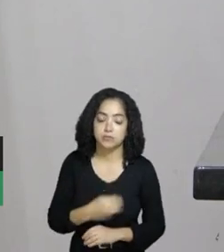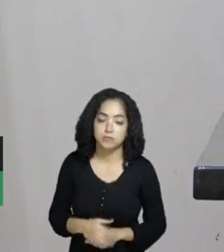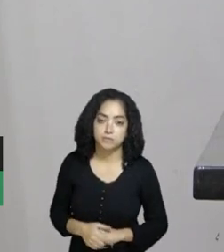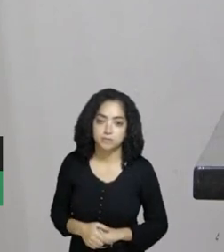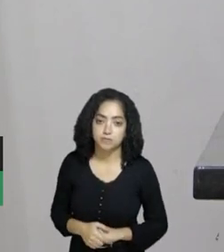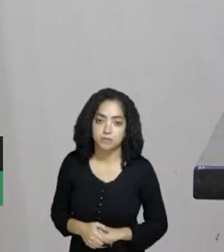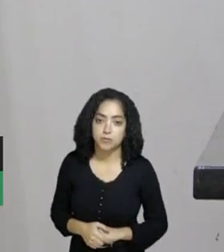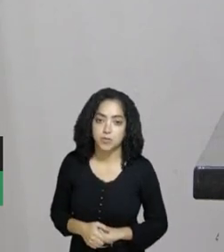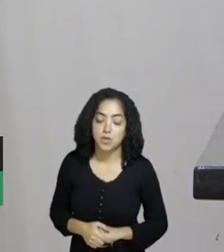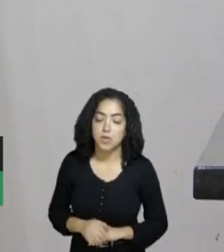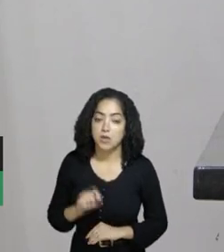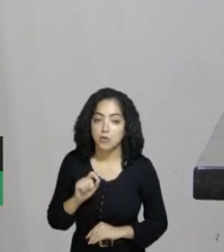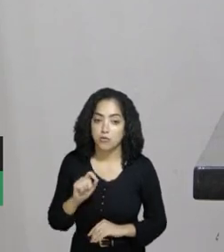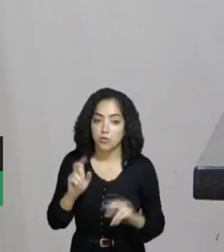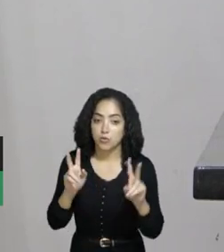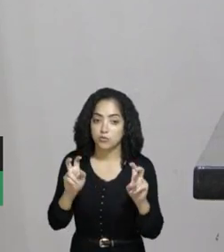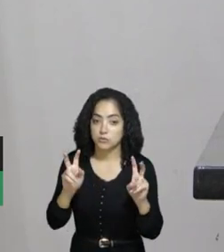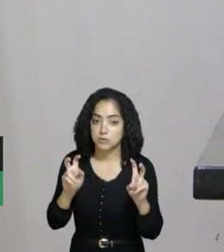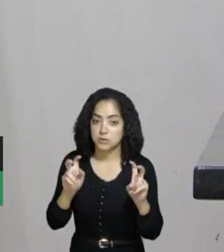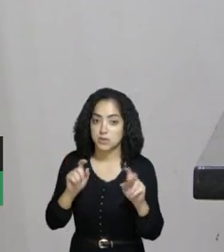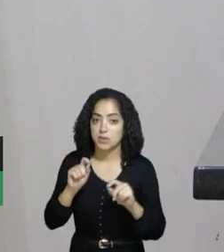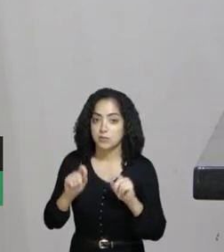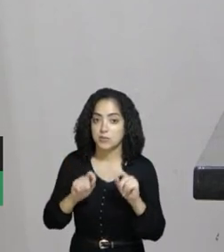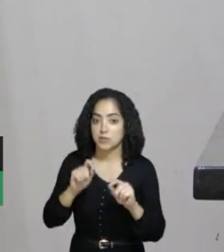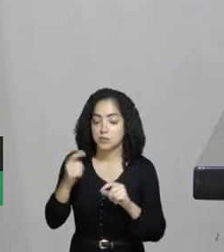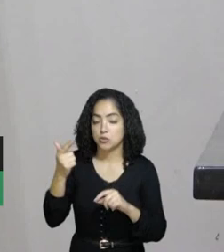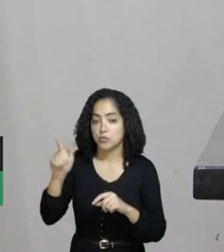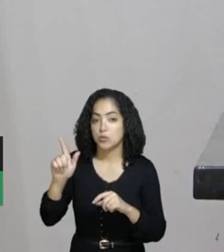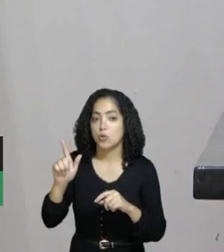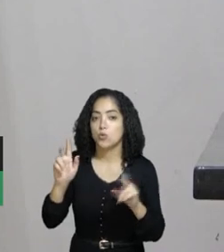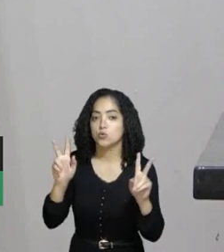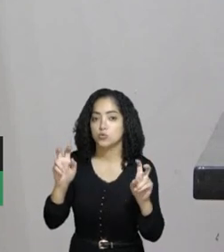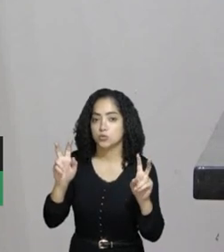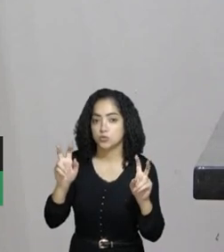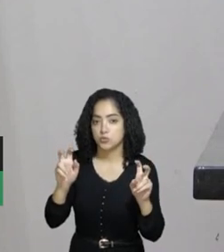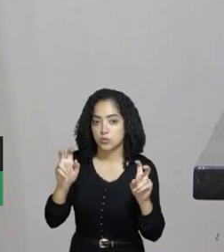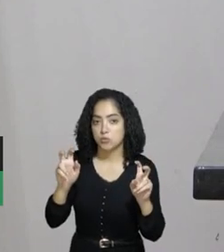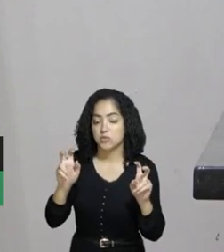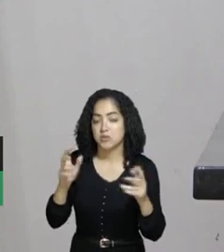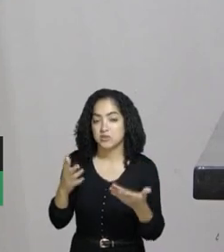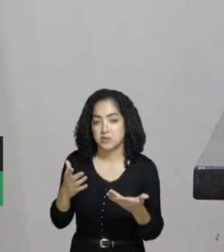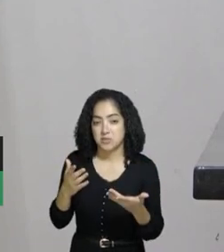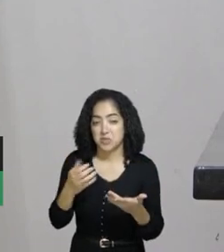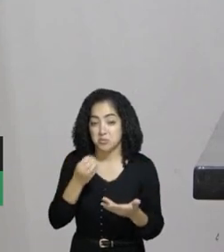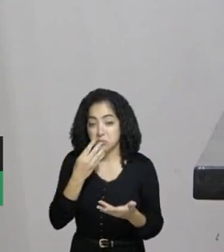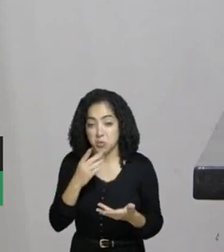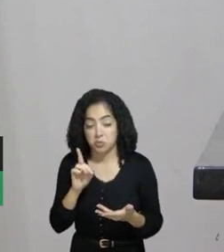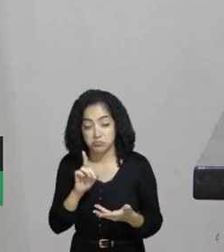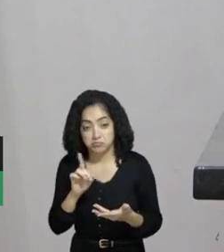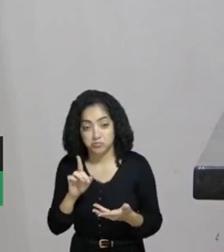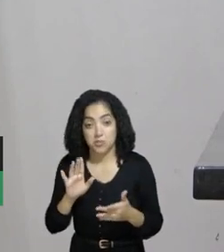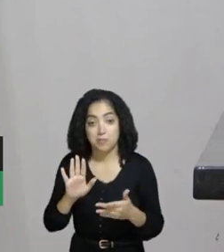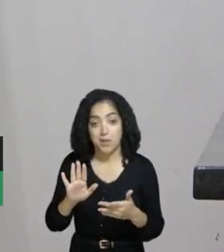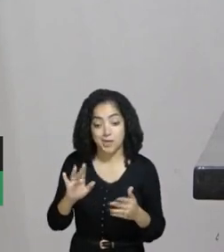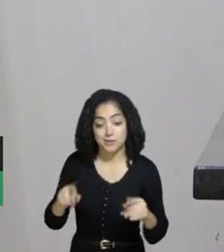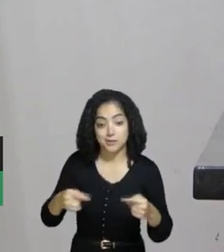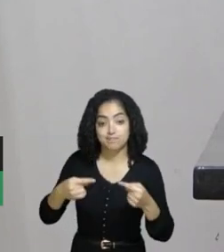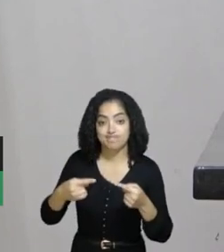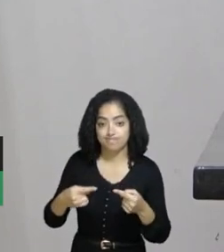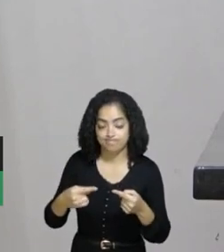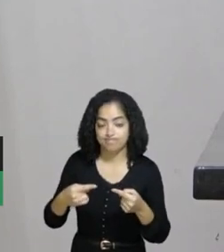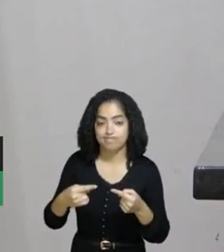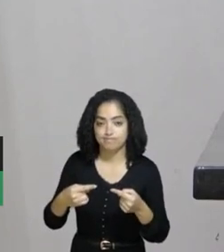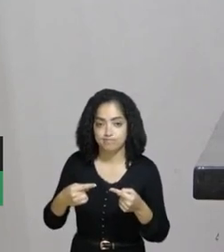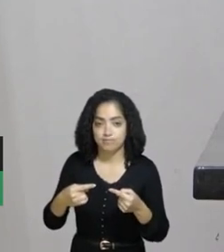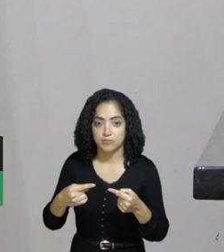Eu vou trazer um tema aqui referente a um outro assunto que não é dos mais agradáveis, mas é algo que nós estamos enfrentando enquanto